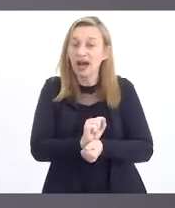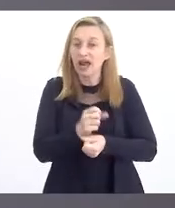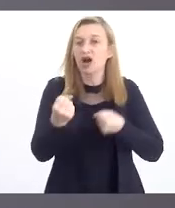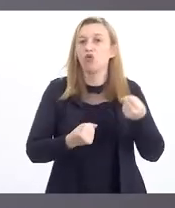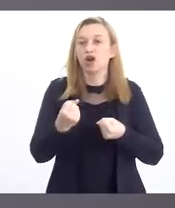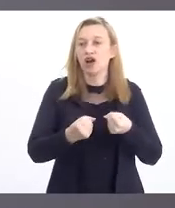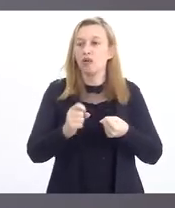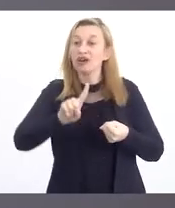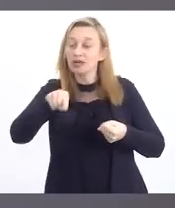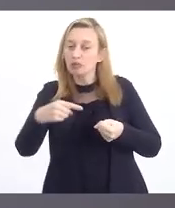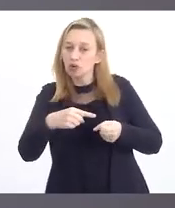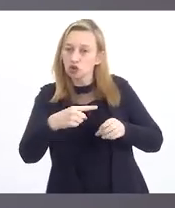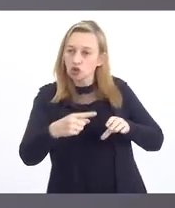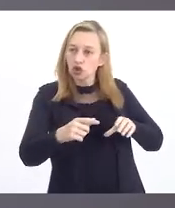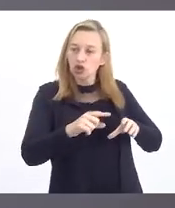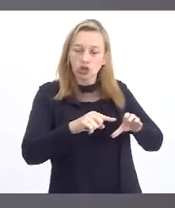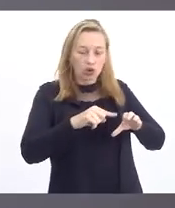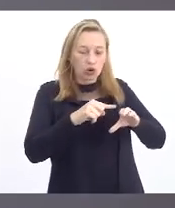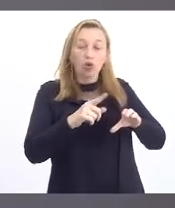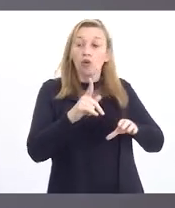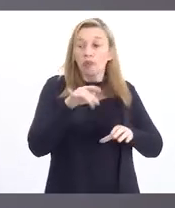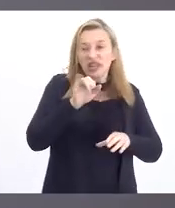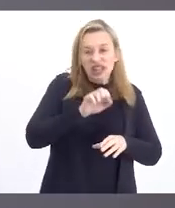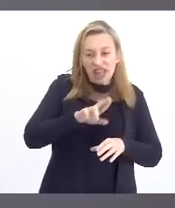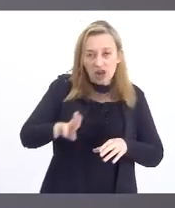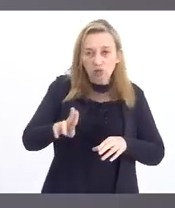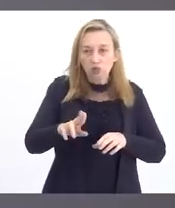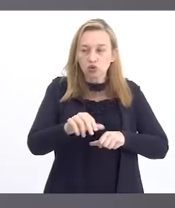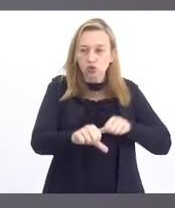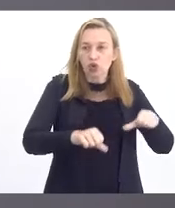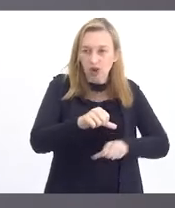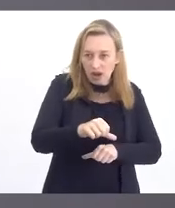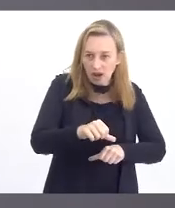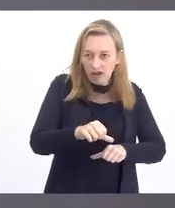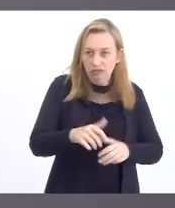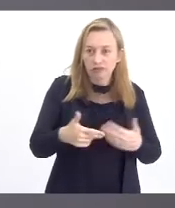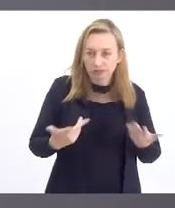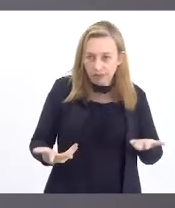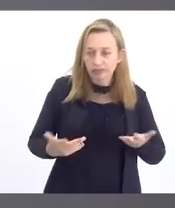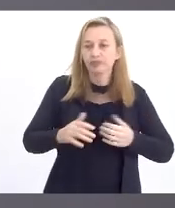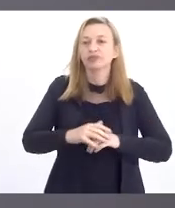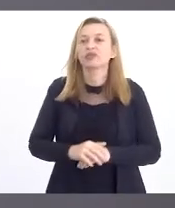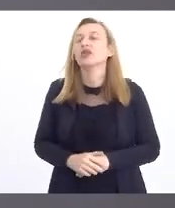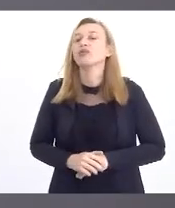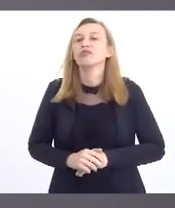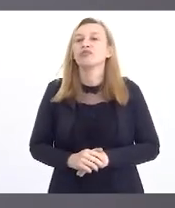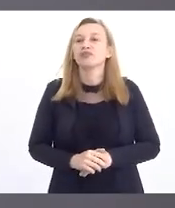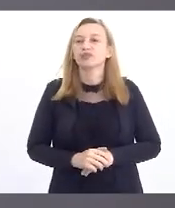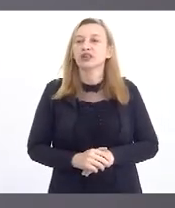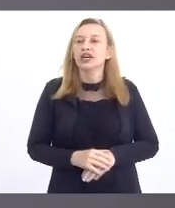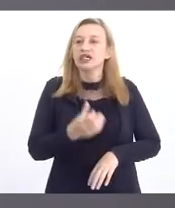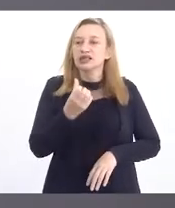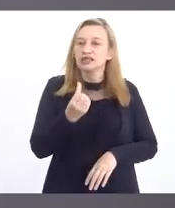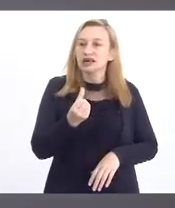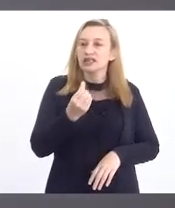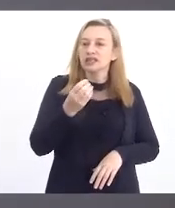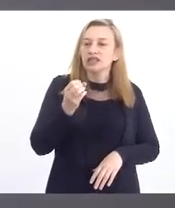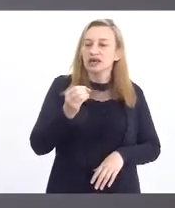ETA. O da Neta, já estamos licitados, já, já deu ordem de início também, está em andamento, são 60 milhões de